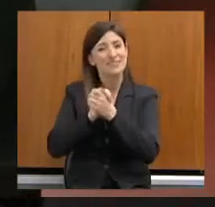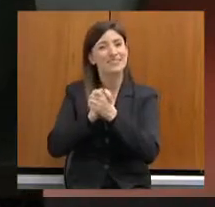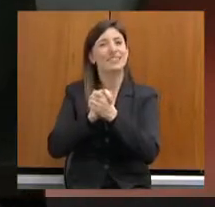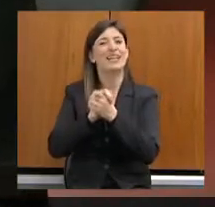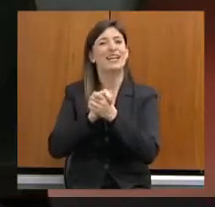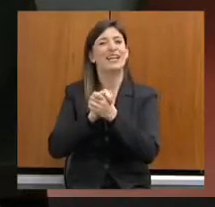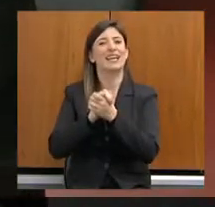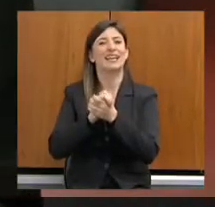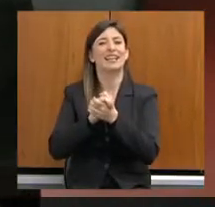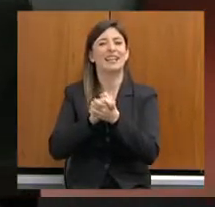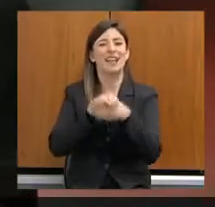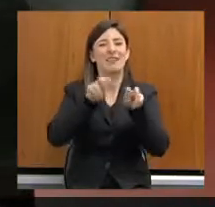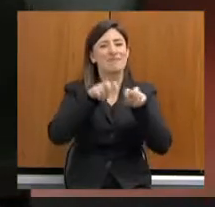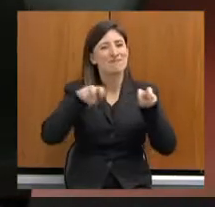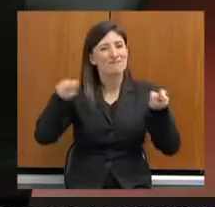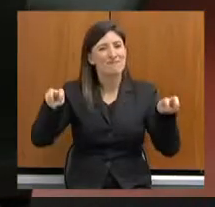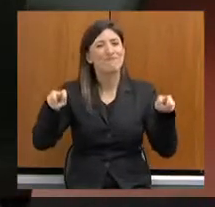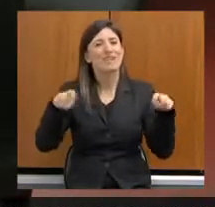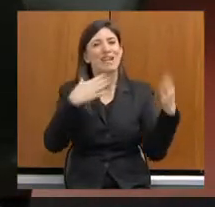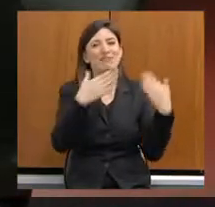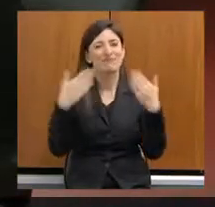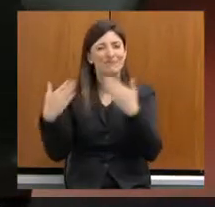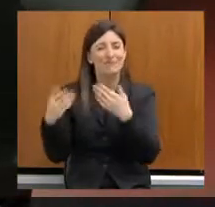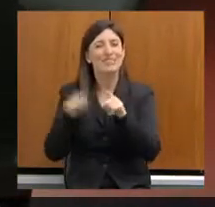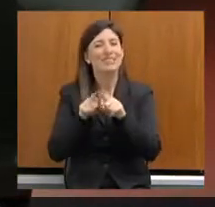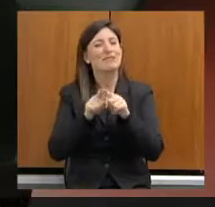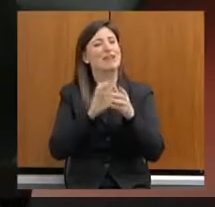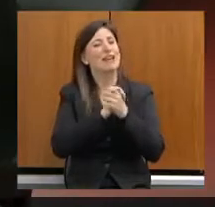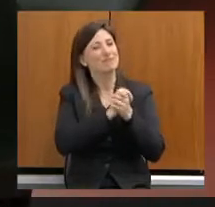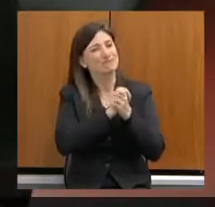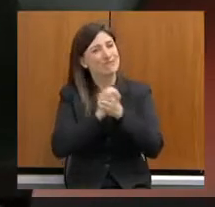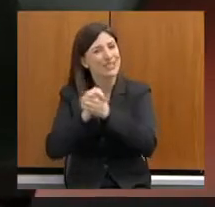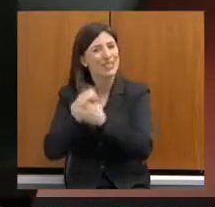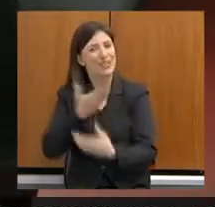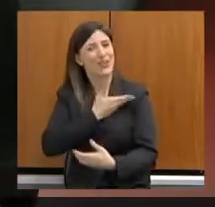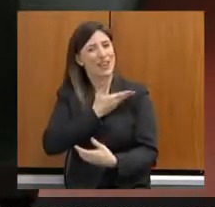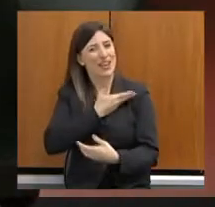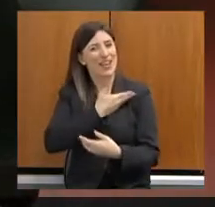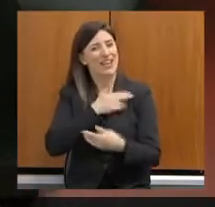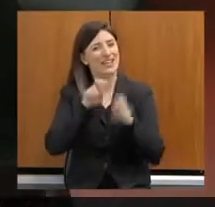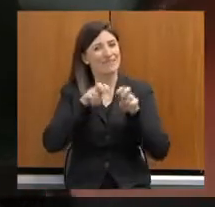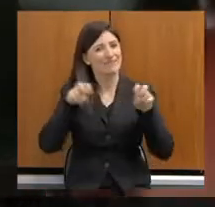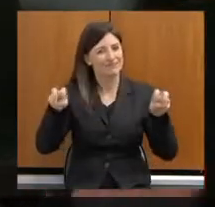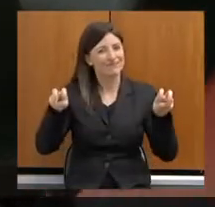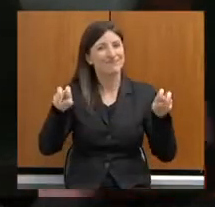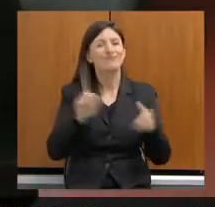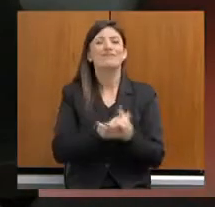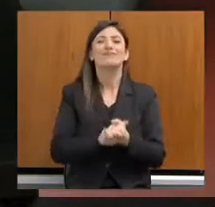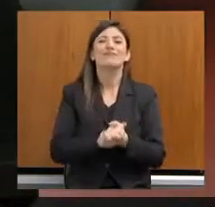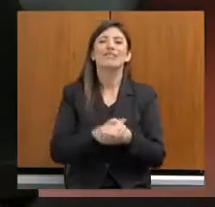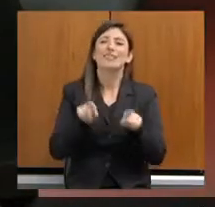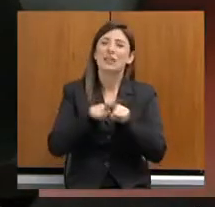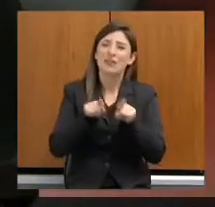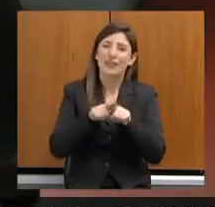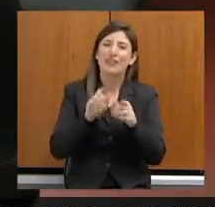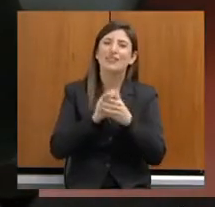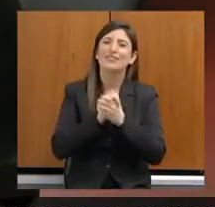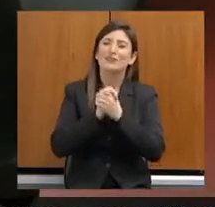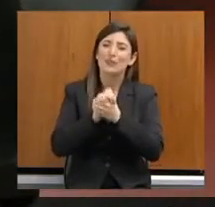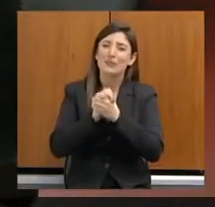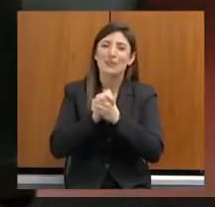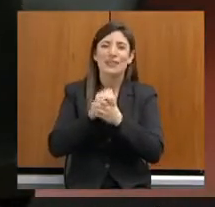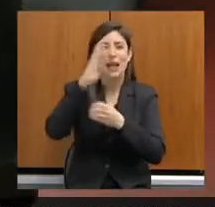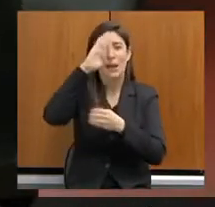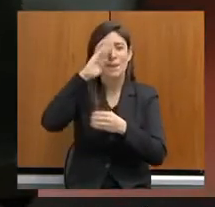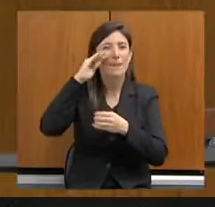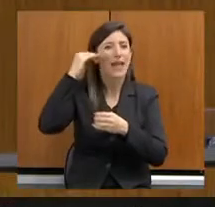dos trabalhos em a oportunidade cumprimentar os nobres colegas da mesma forma complementar que a